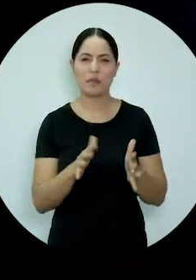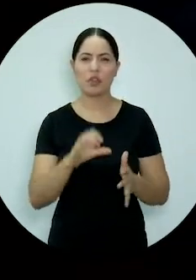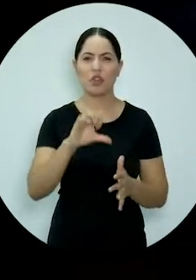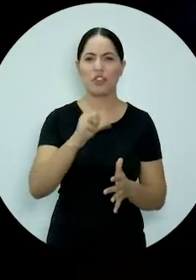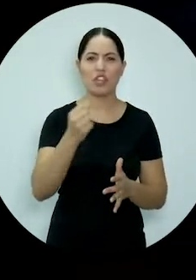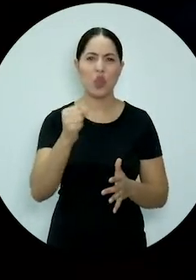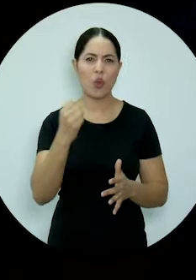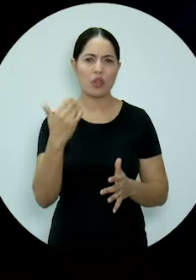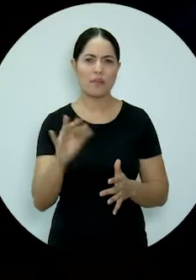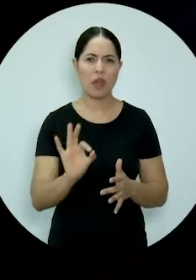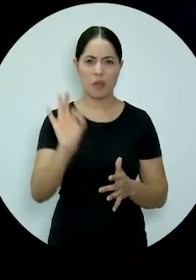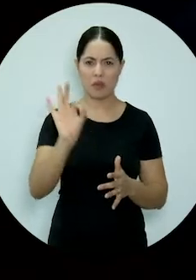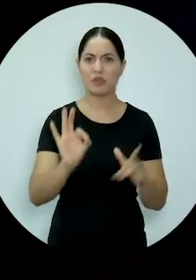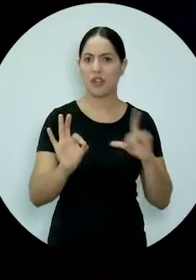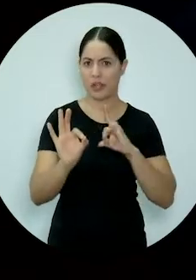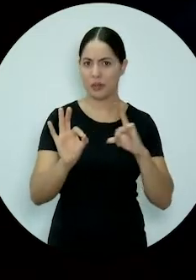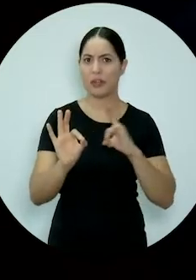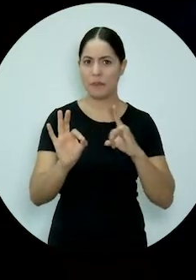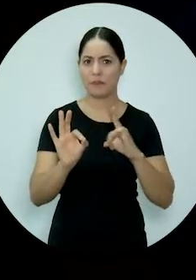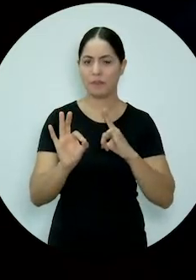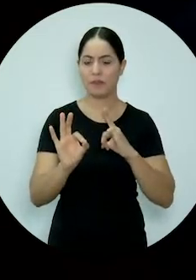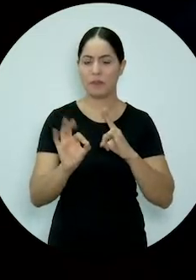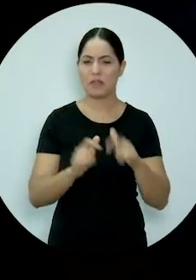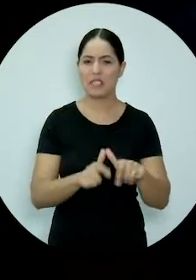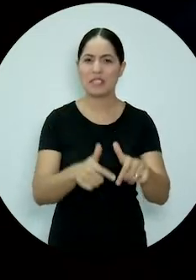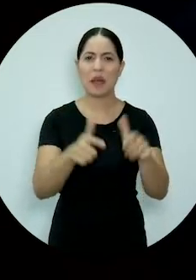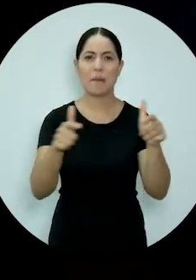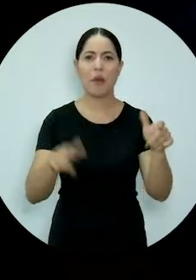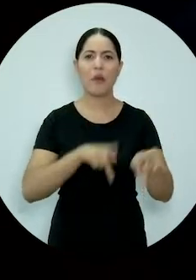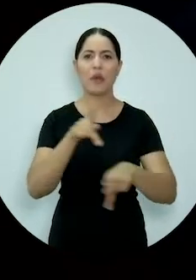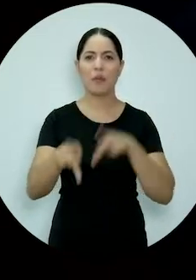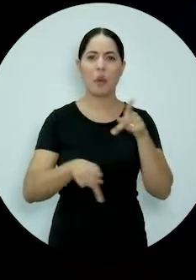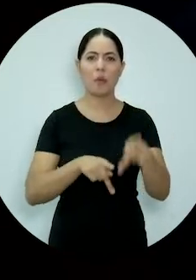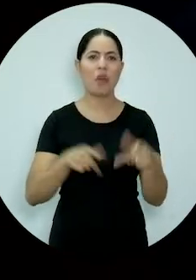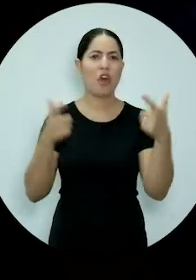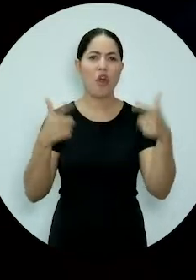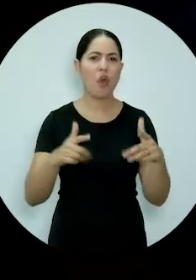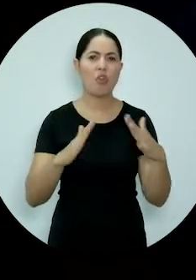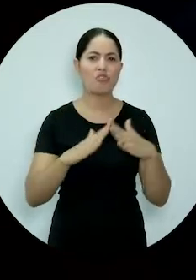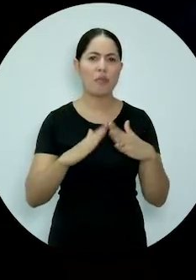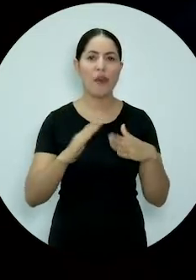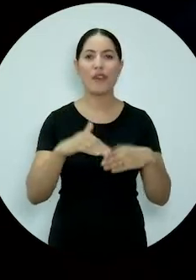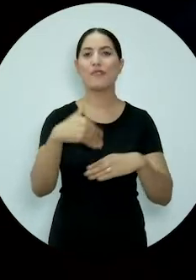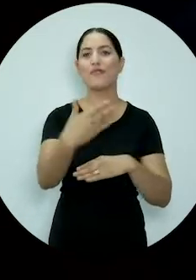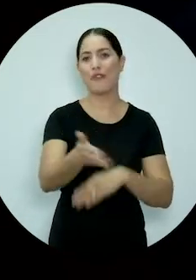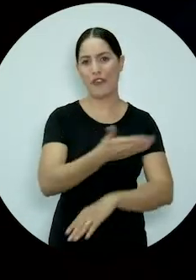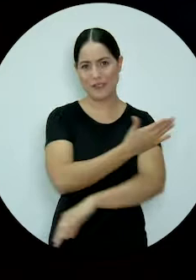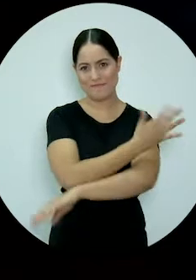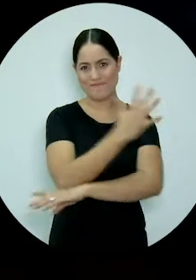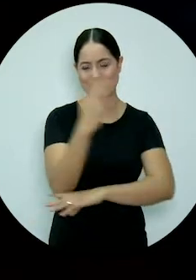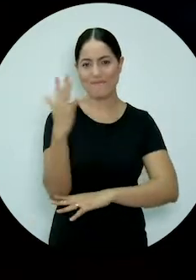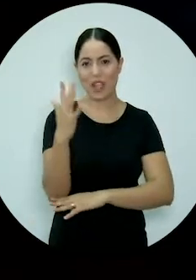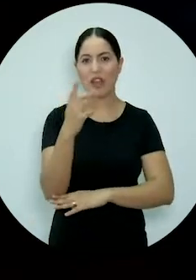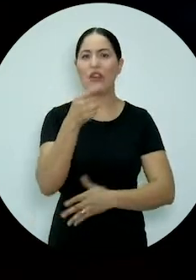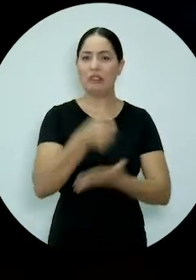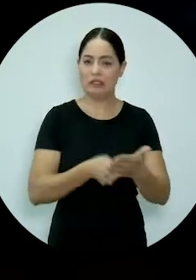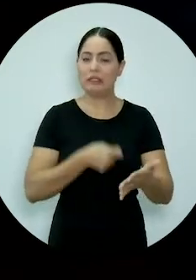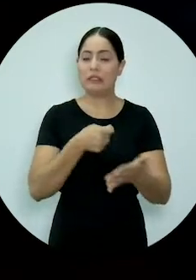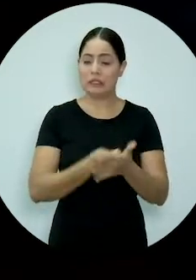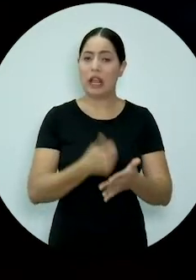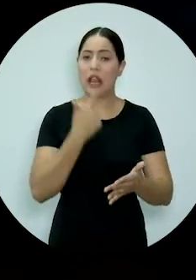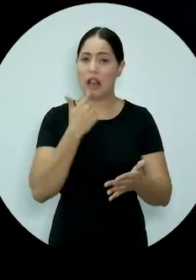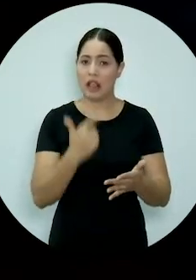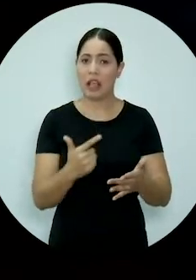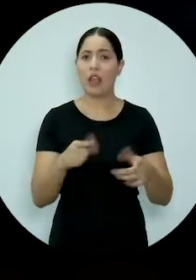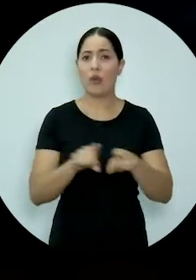de 98,5%. Mas hoje, grande parte dessa população mora fora da floresta, numa luta constante